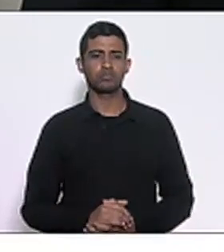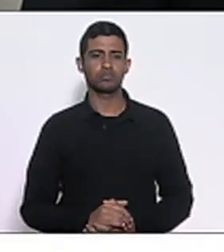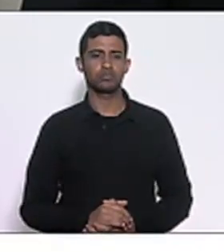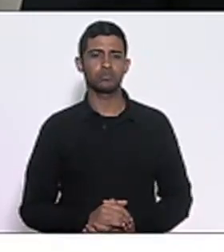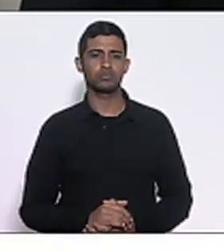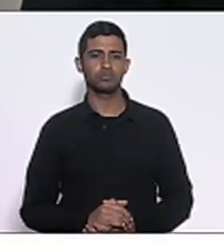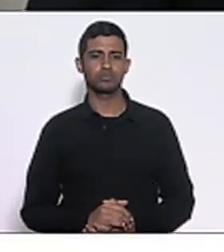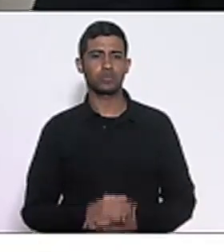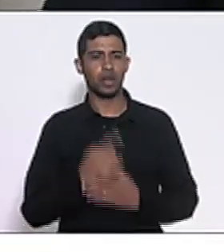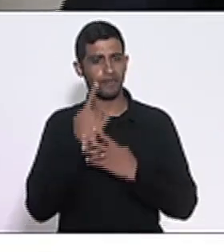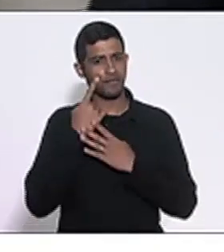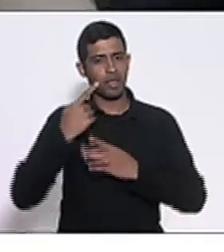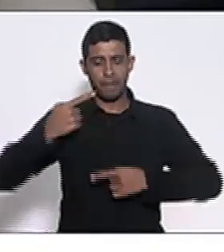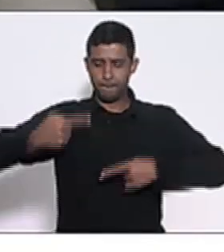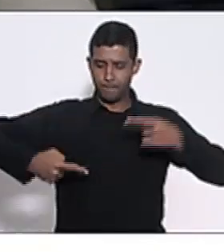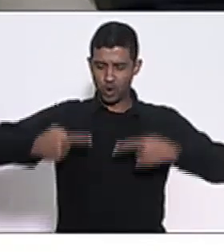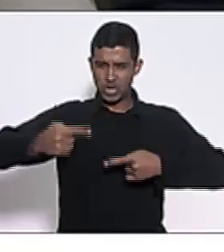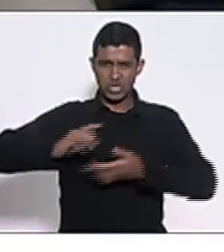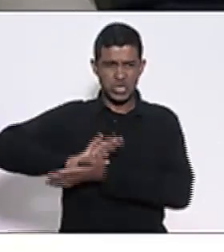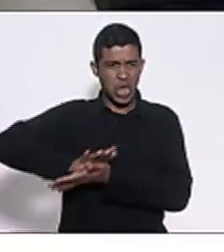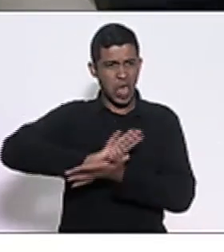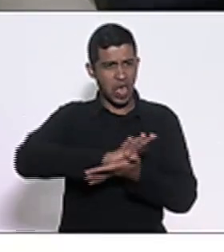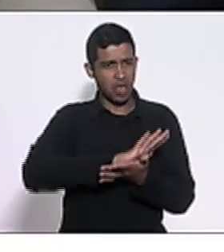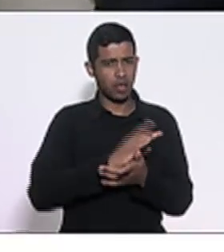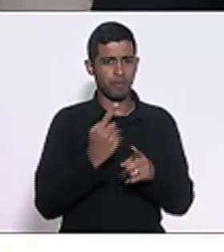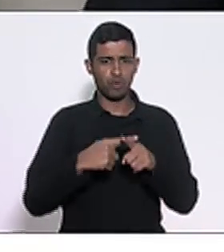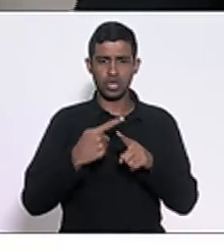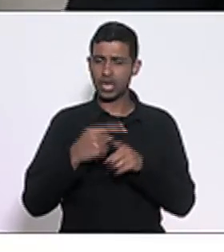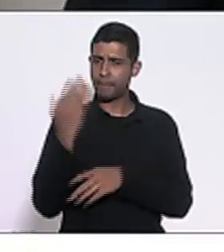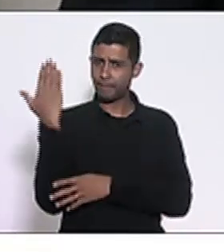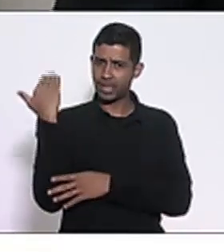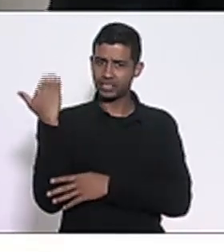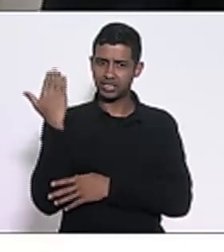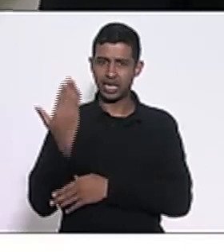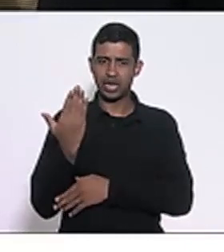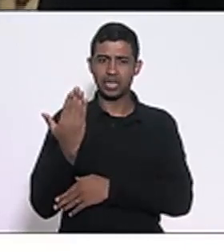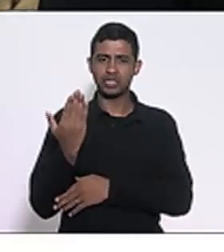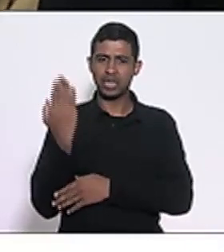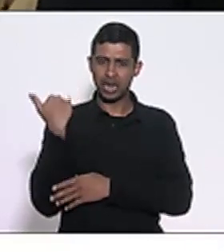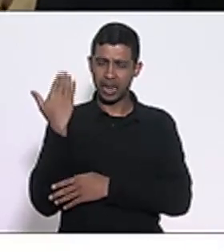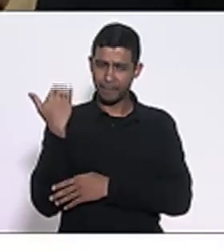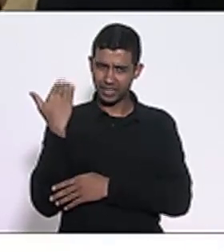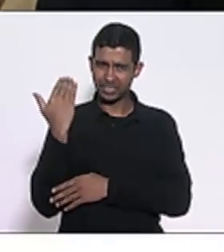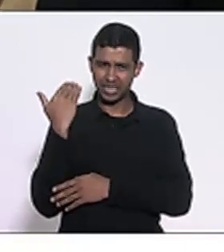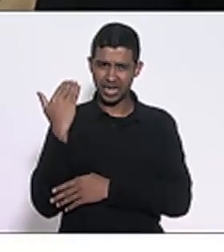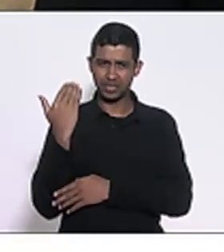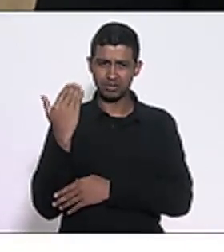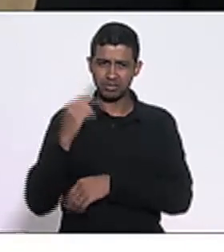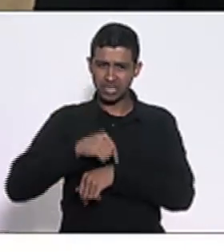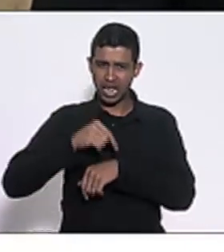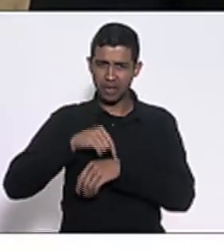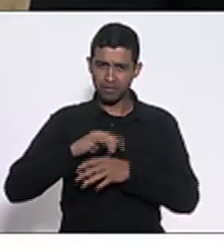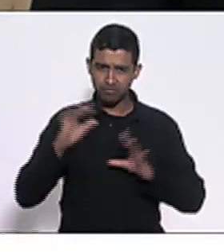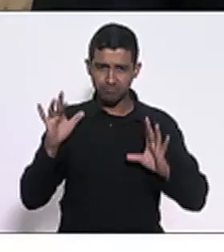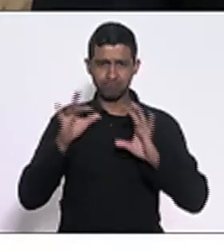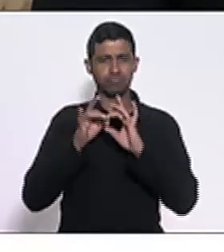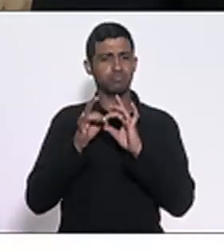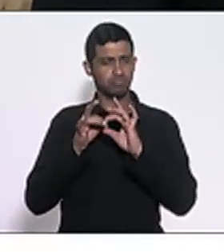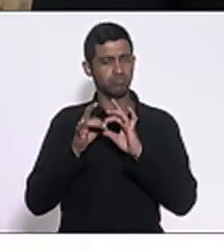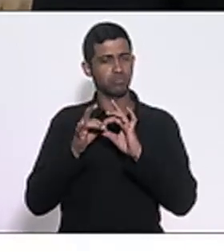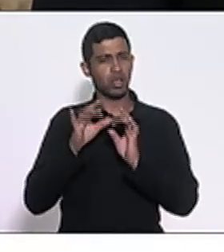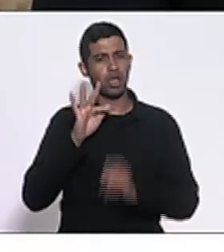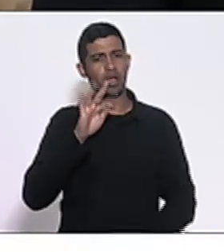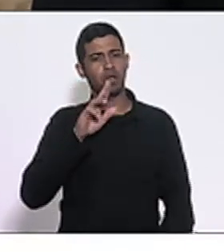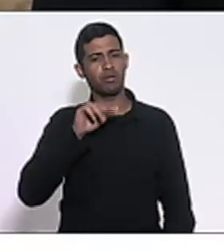Essa política destruiu, porque nós éramos, na época da fusão, quando houve a fusão e logo em seguida a